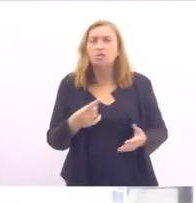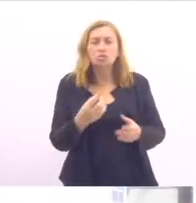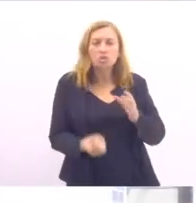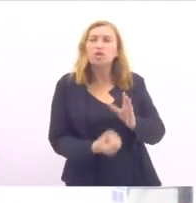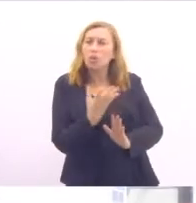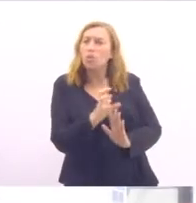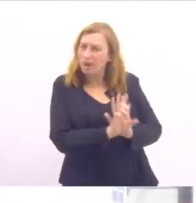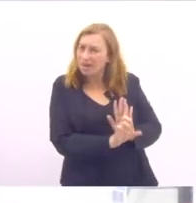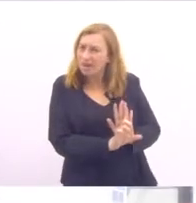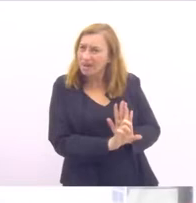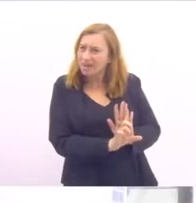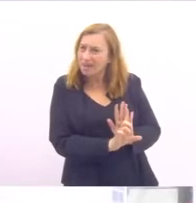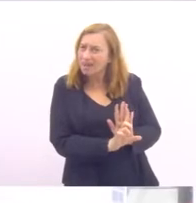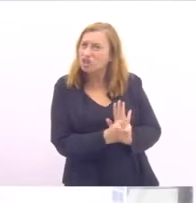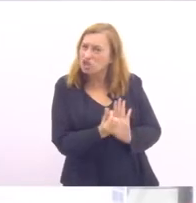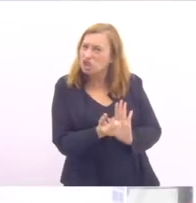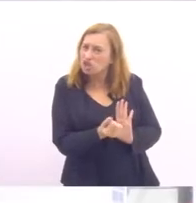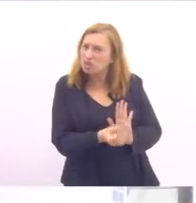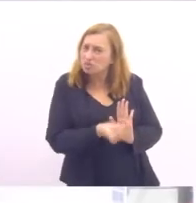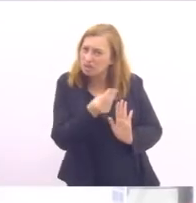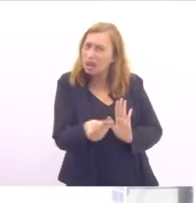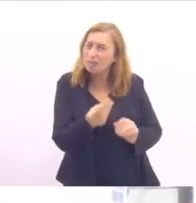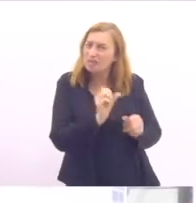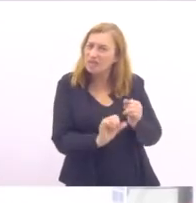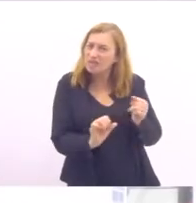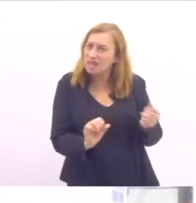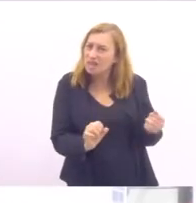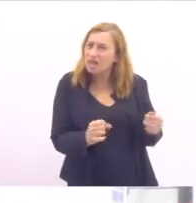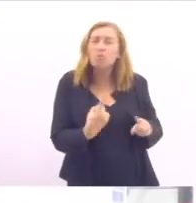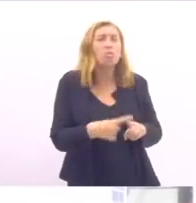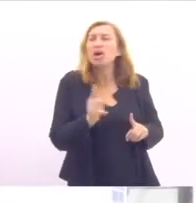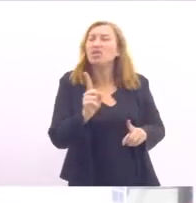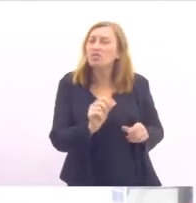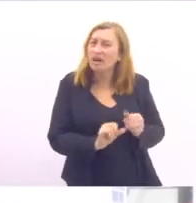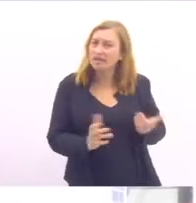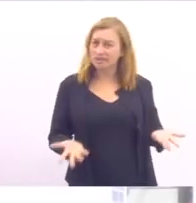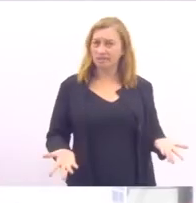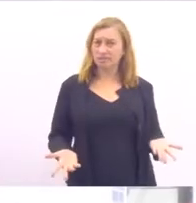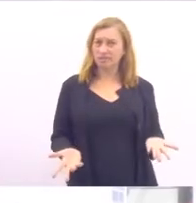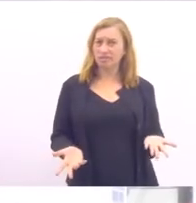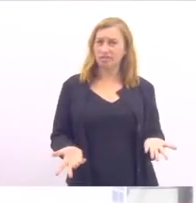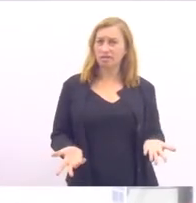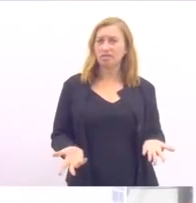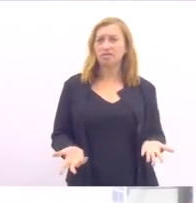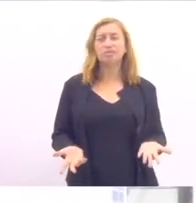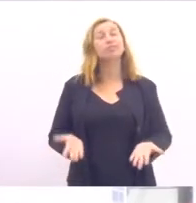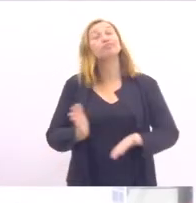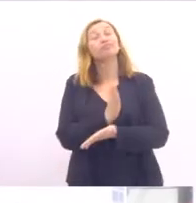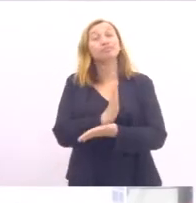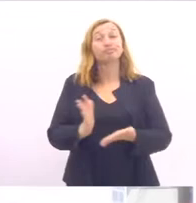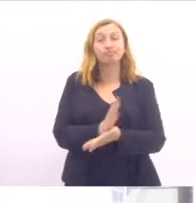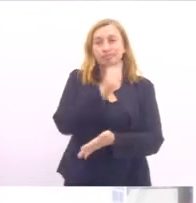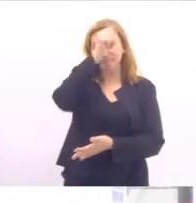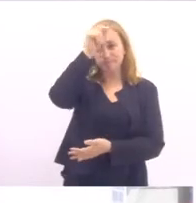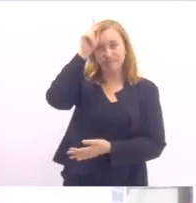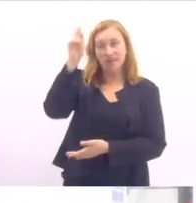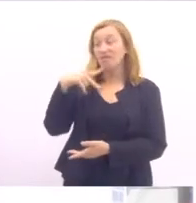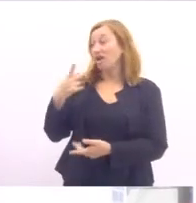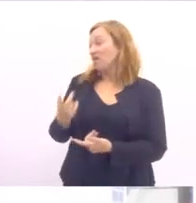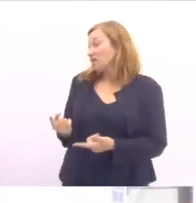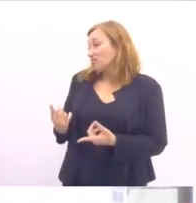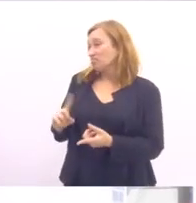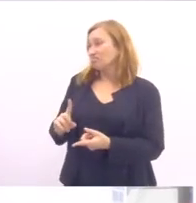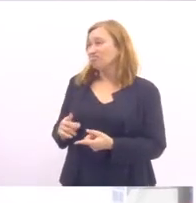lei que dá dinheiro fazer isso? Por que não fazem? Aí, algumas prefeituras, gente, não faz por